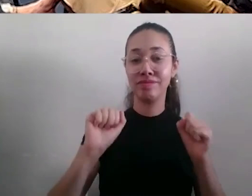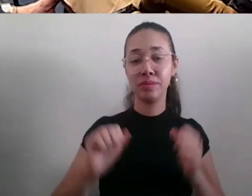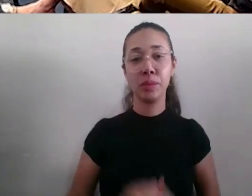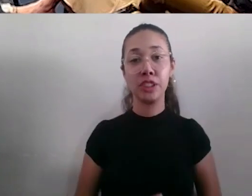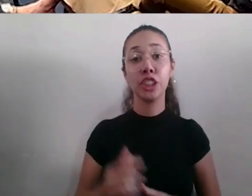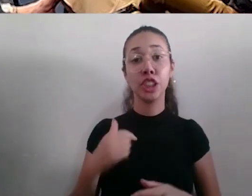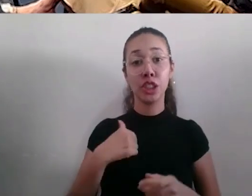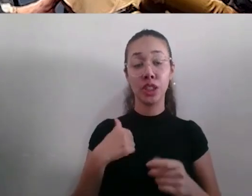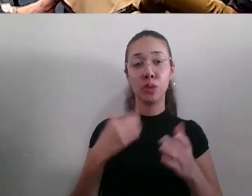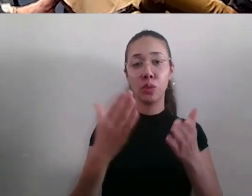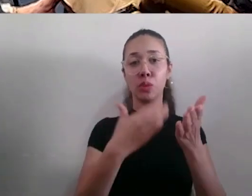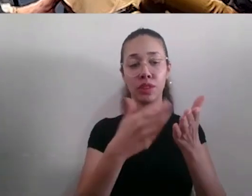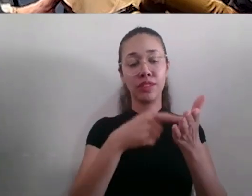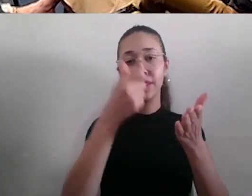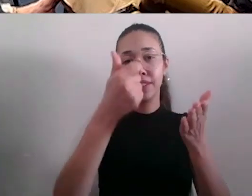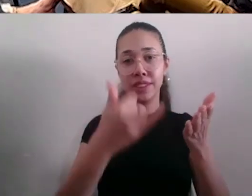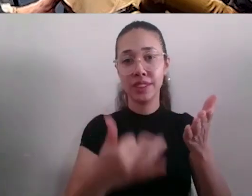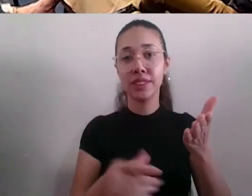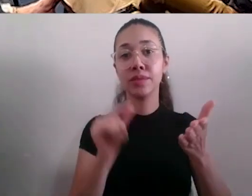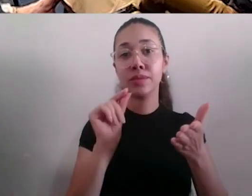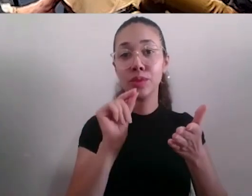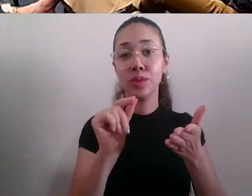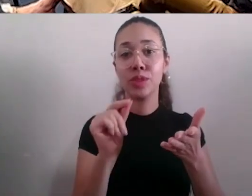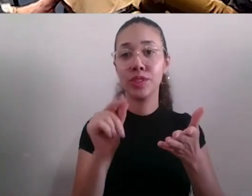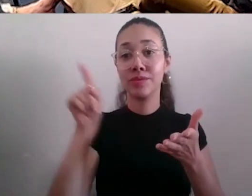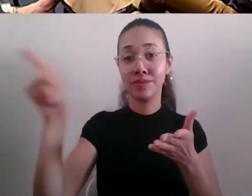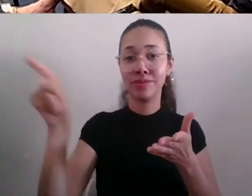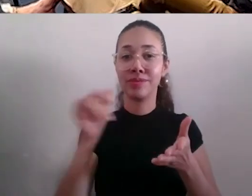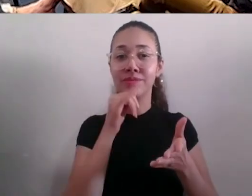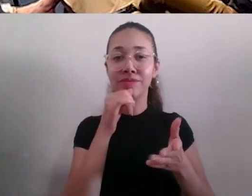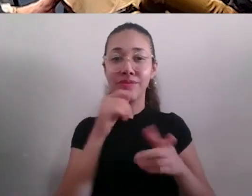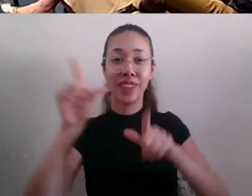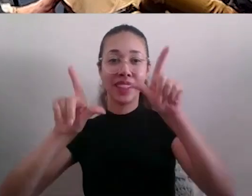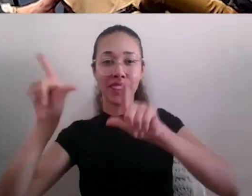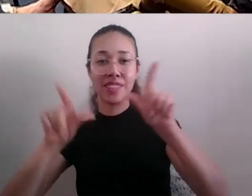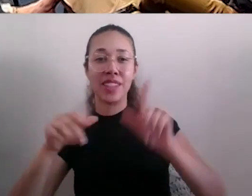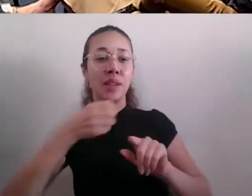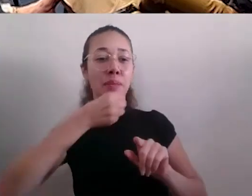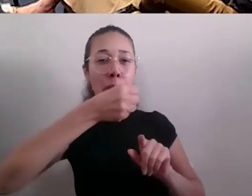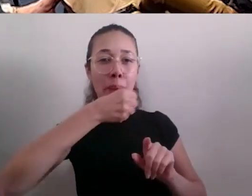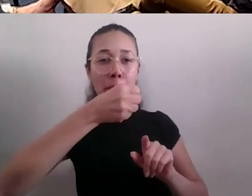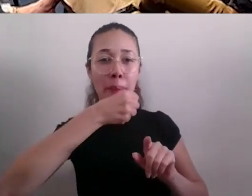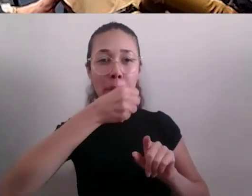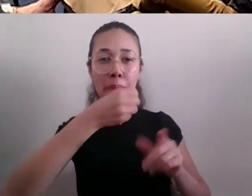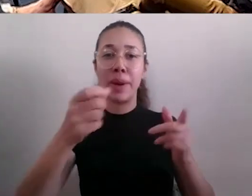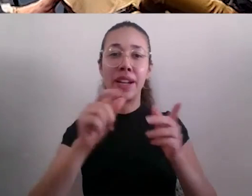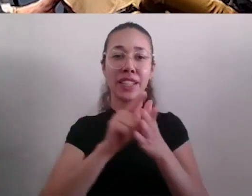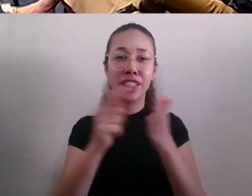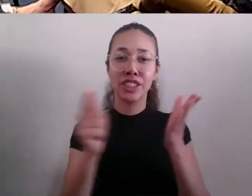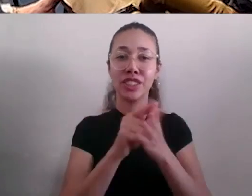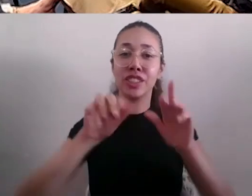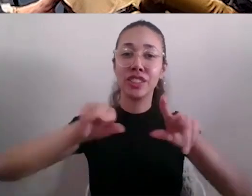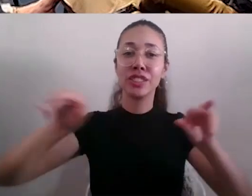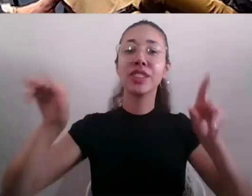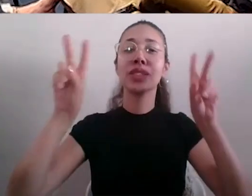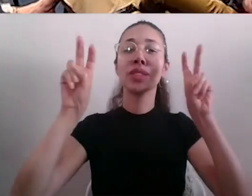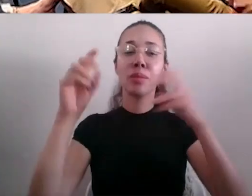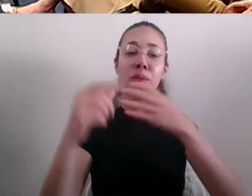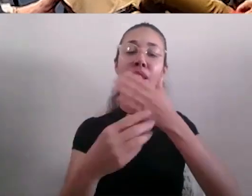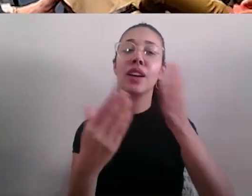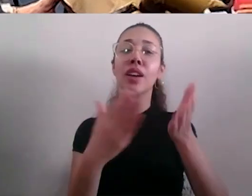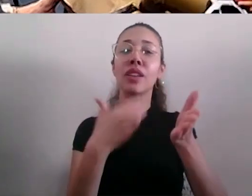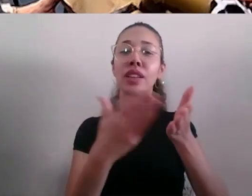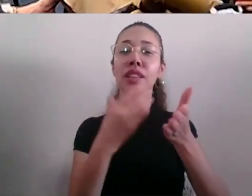jornalistas, falando sobre como a imprensa trata de casos de feminicídio. E o livro se chama